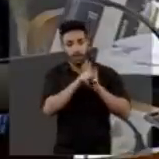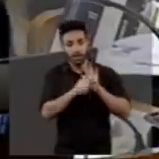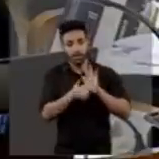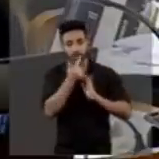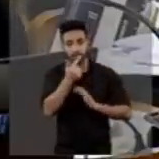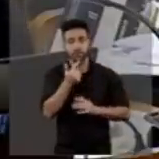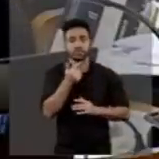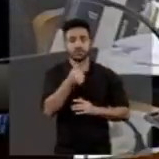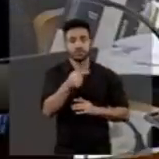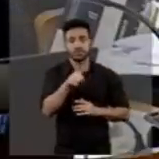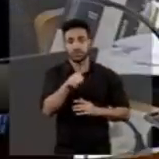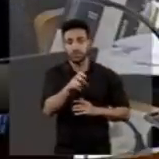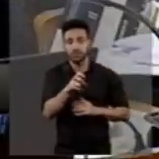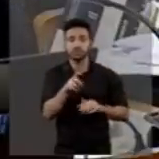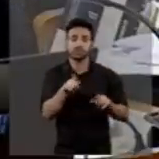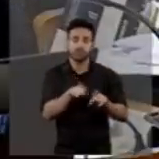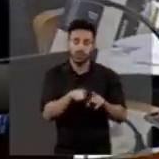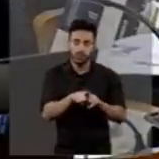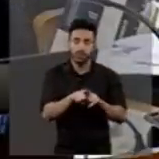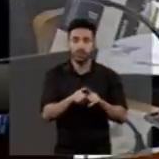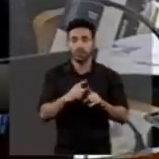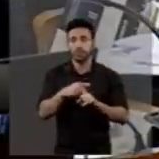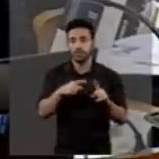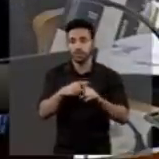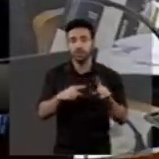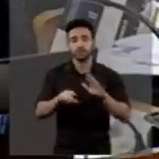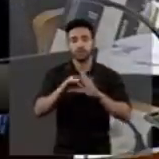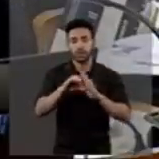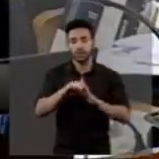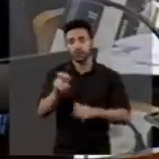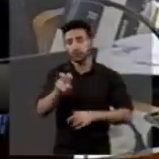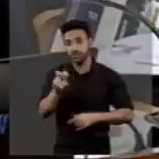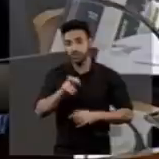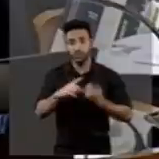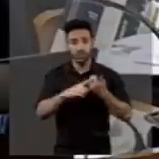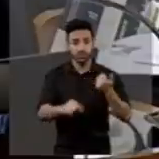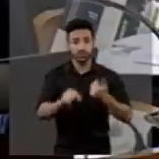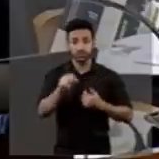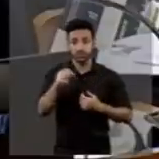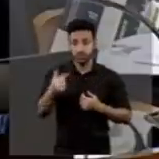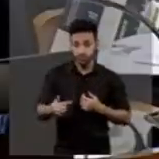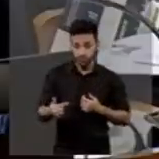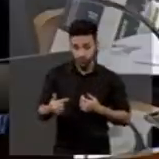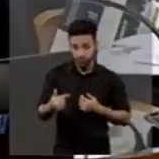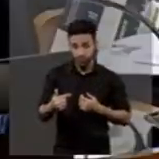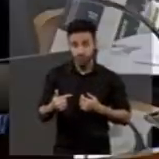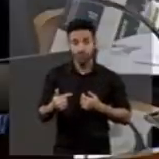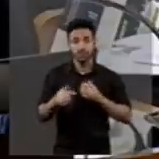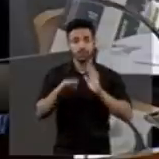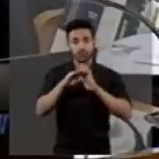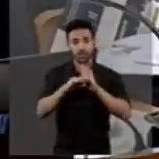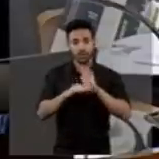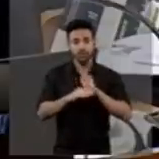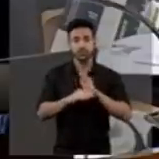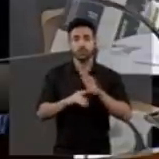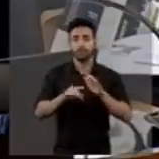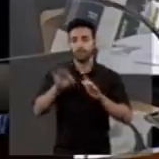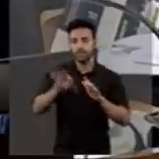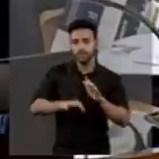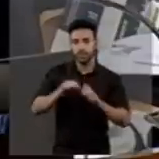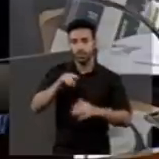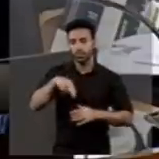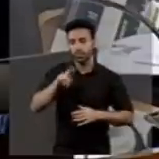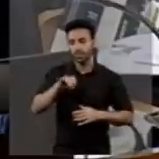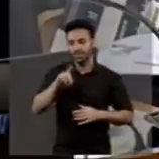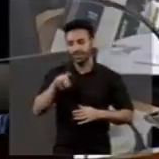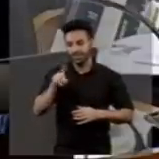e parcialmente procedente em relação ao parágrafo 5º do artigo 2º, declaração parcial de nulidade com redução